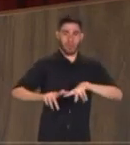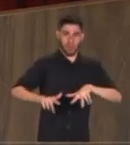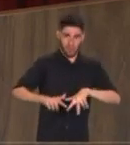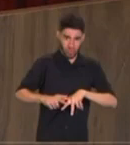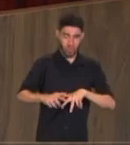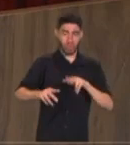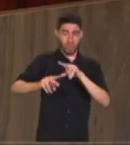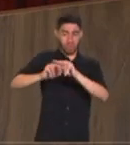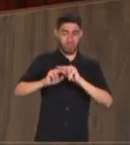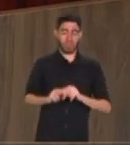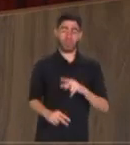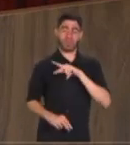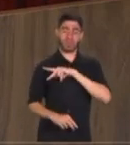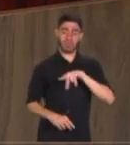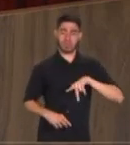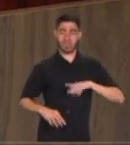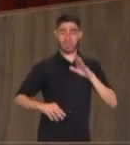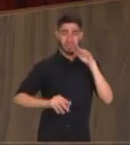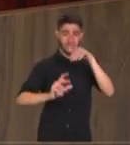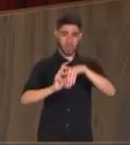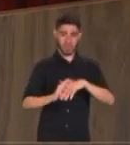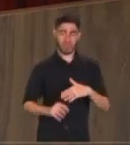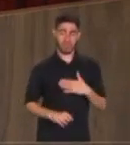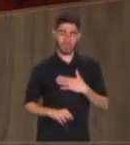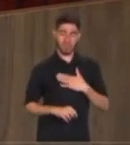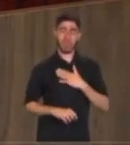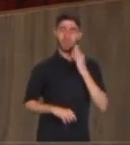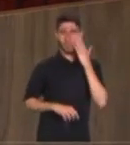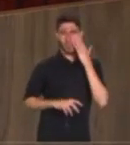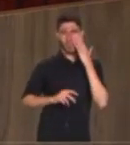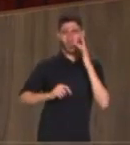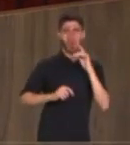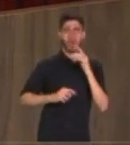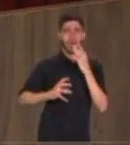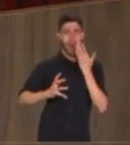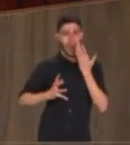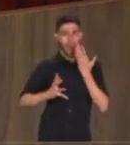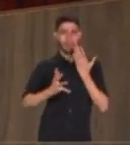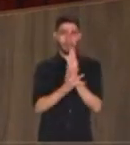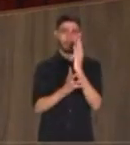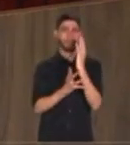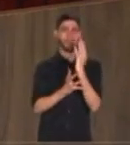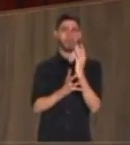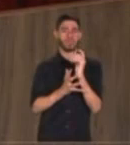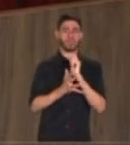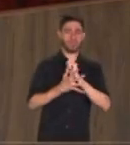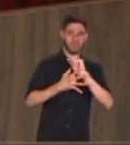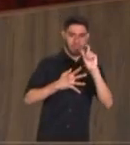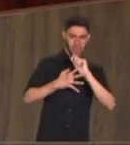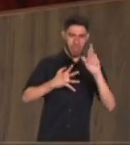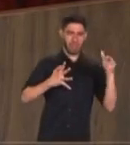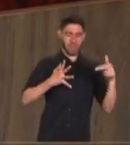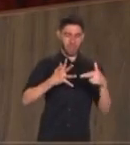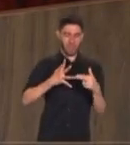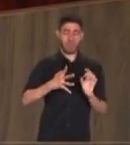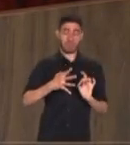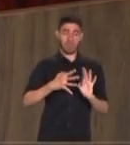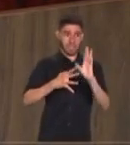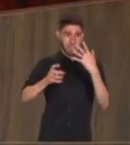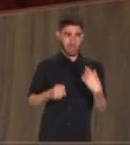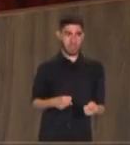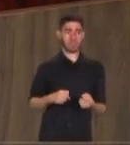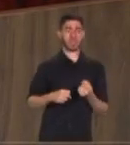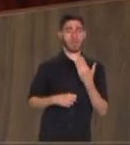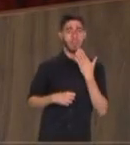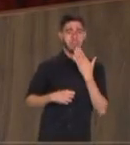estou, no meu voto, dando provimento ao agravo e ao recurso especial para julgar procedentes